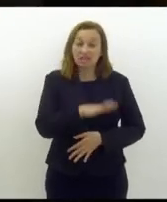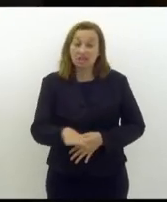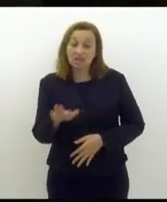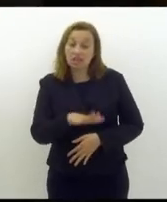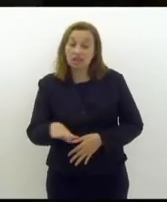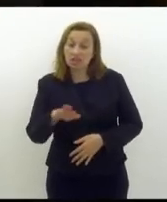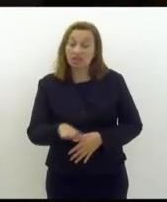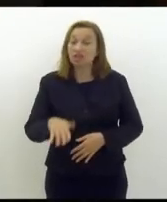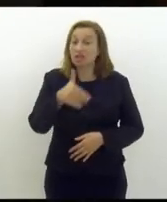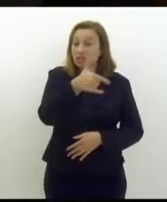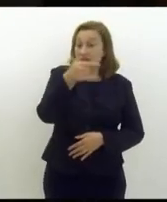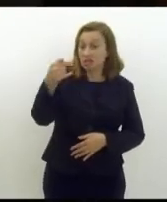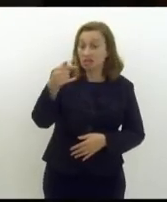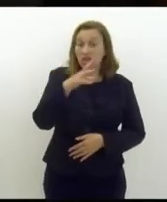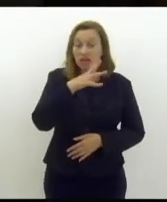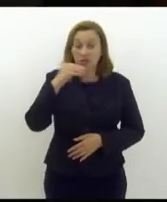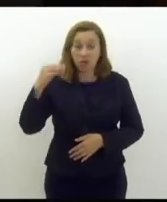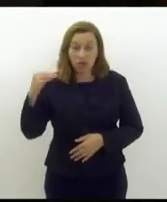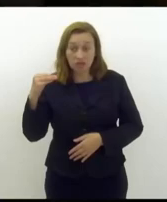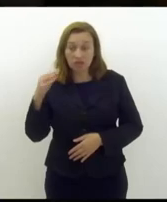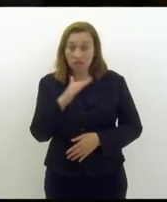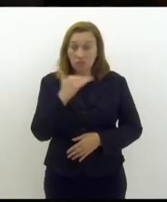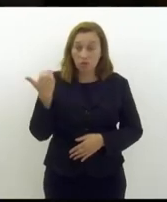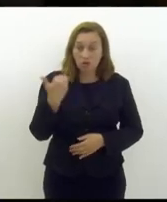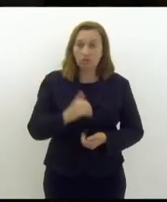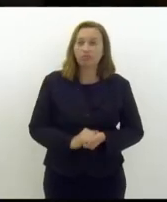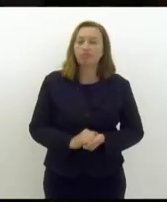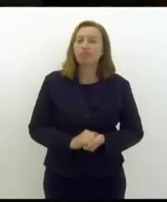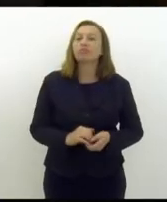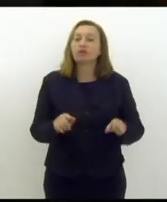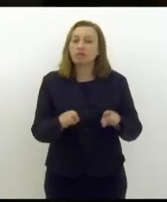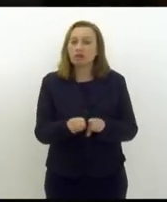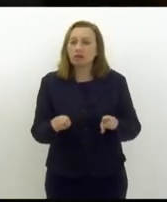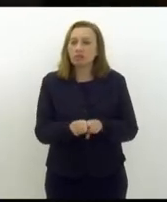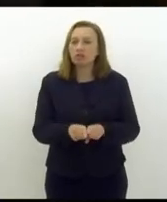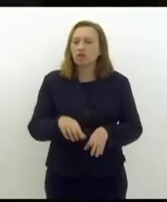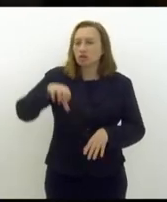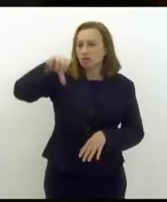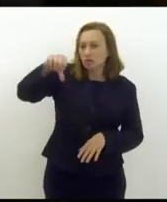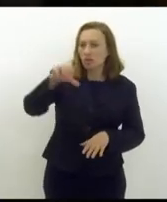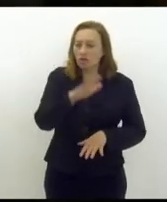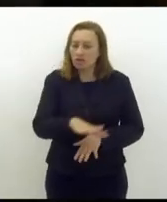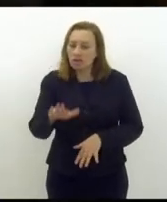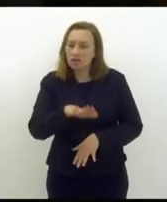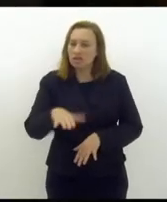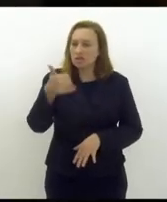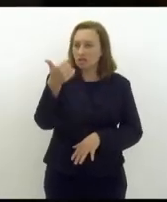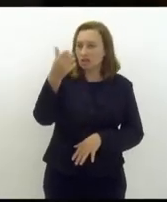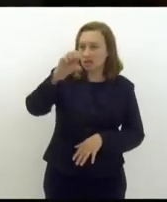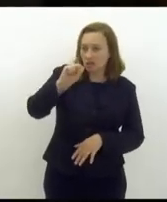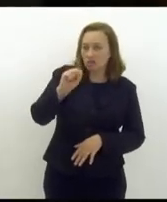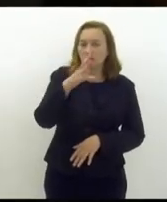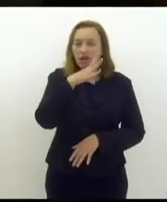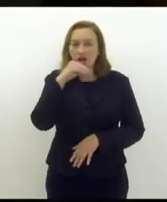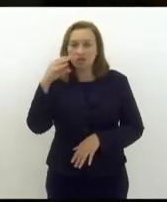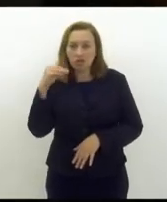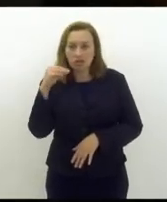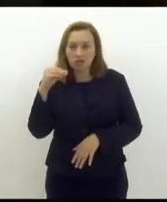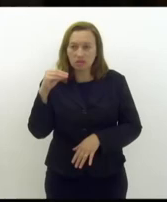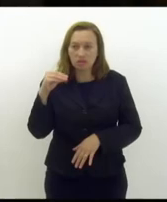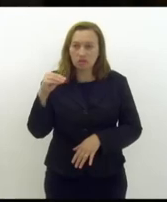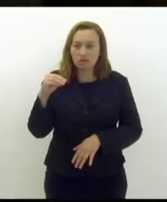e 17 adolescentes mortos Além disso foram nove crianças e 18 adolescentes